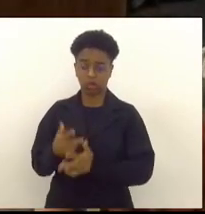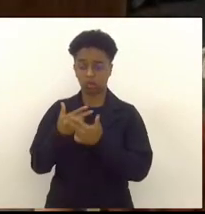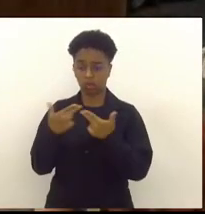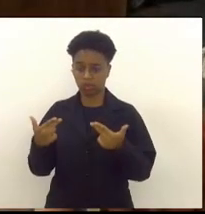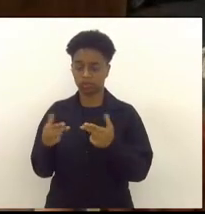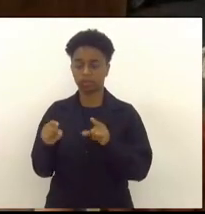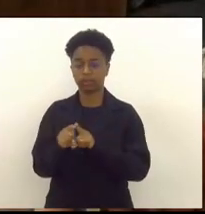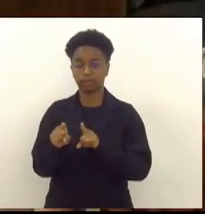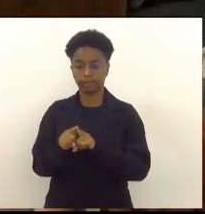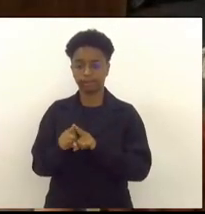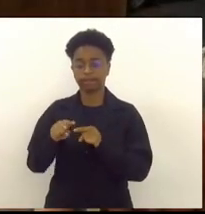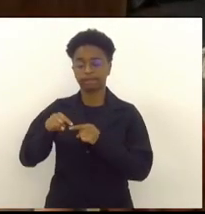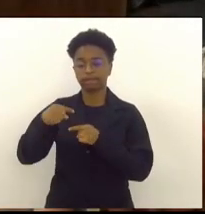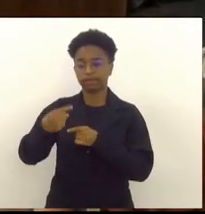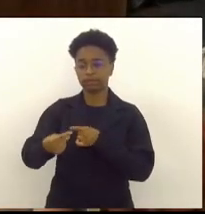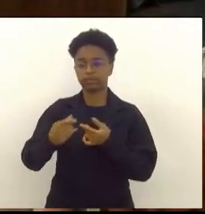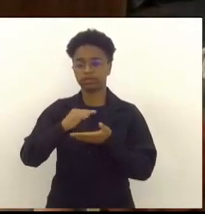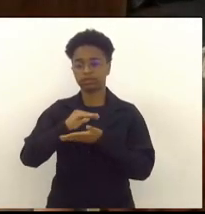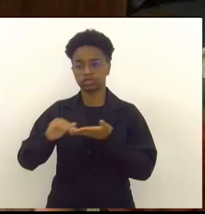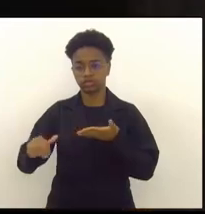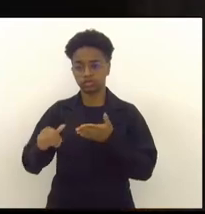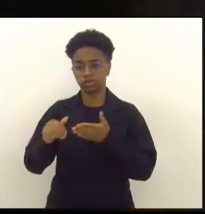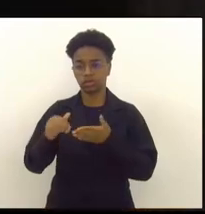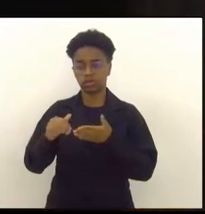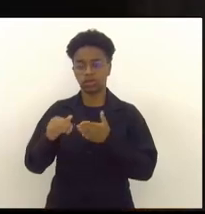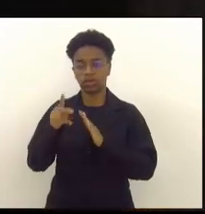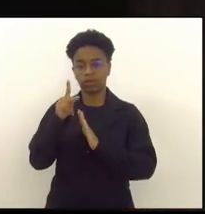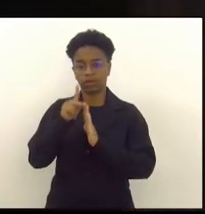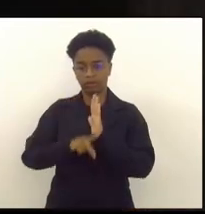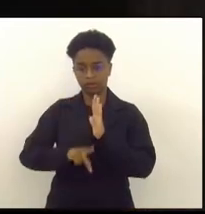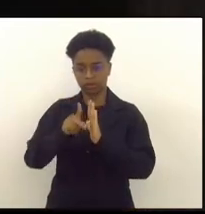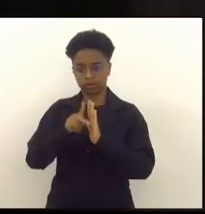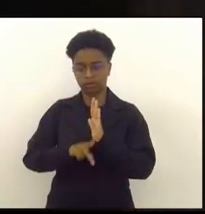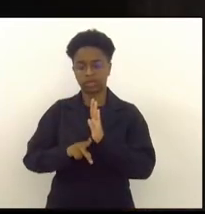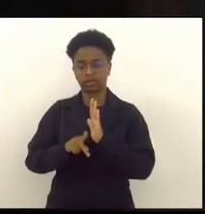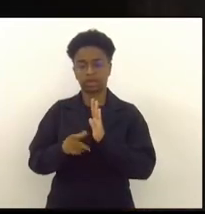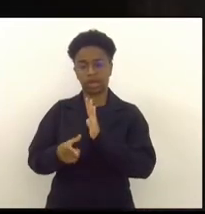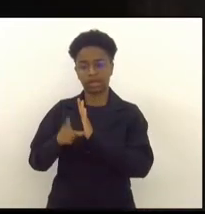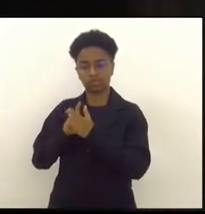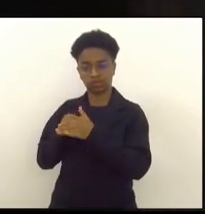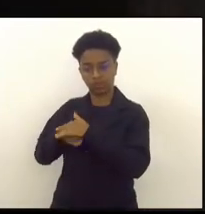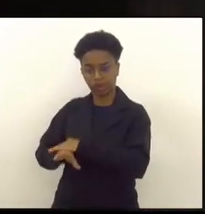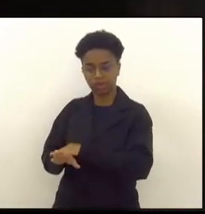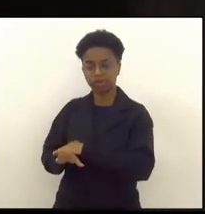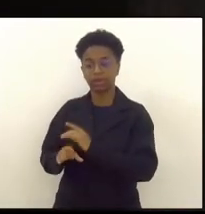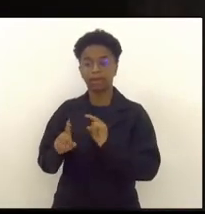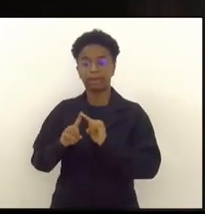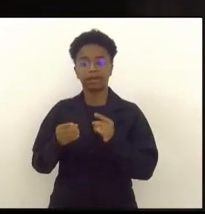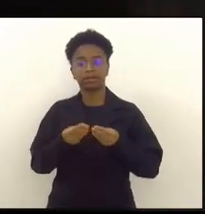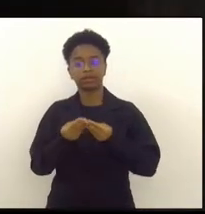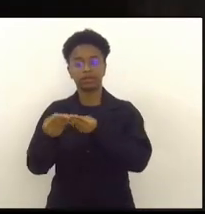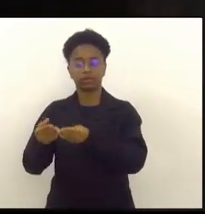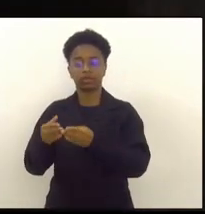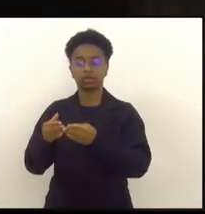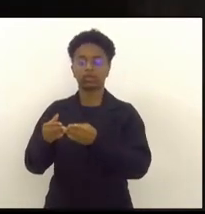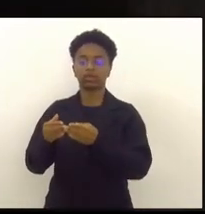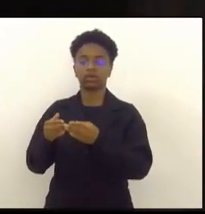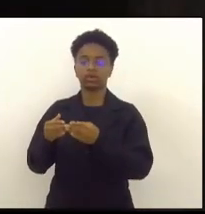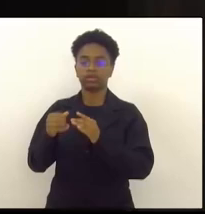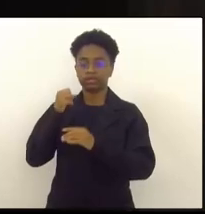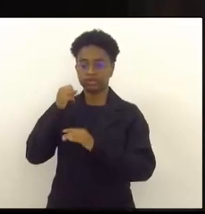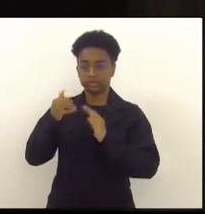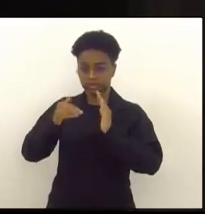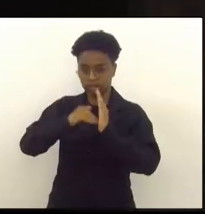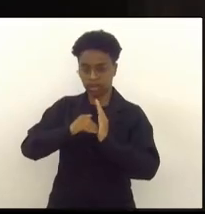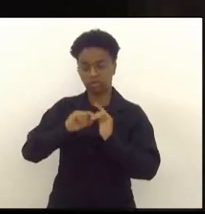senador Paim tirou o projeto da estava engavetado, levou para o Senado, aí passou